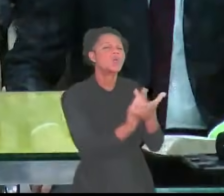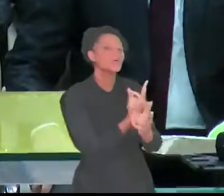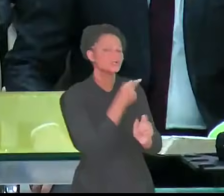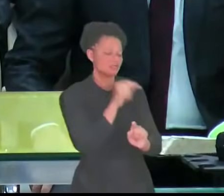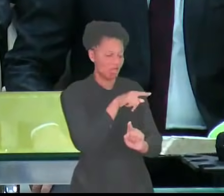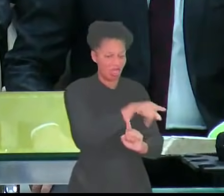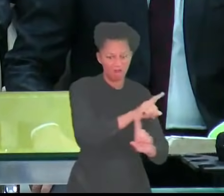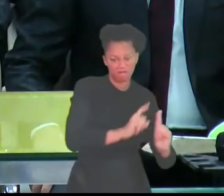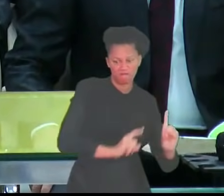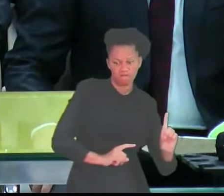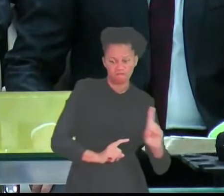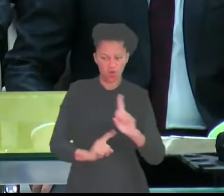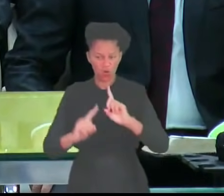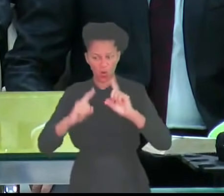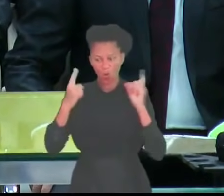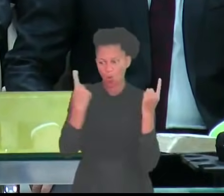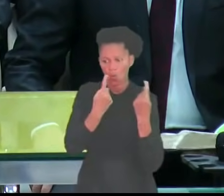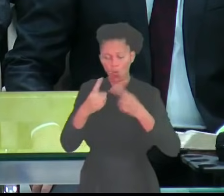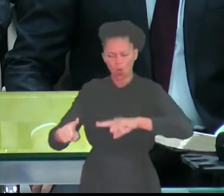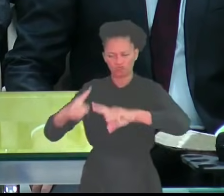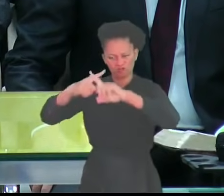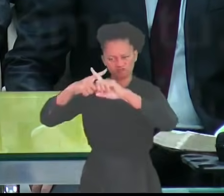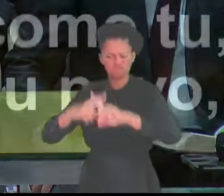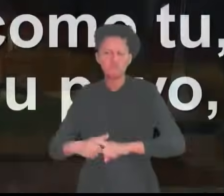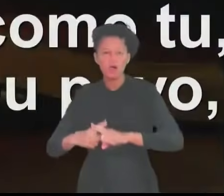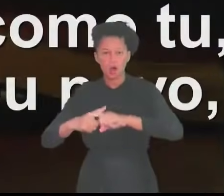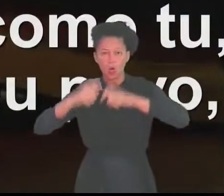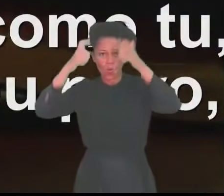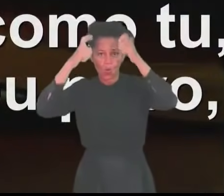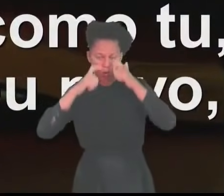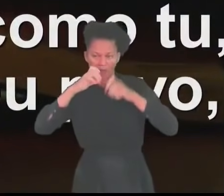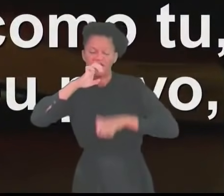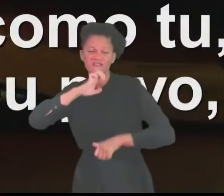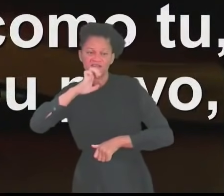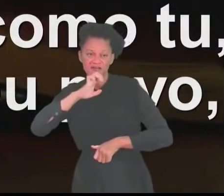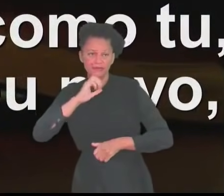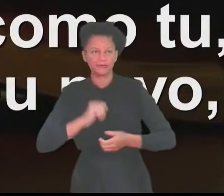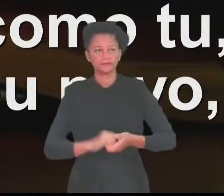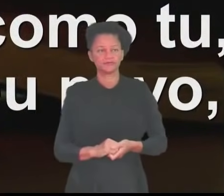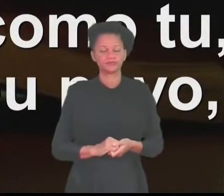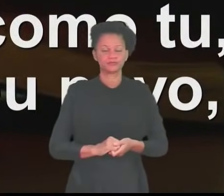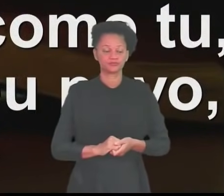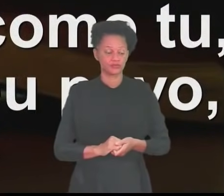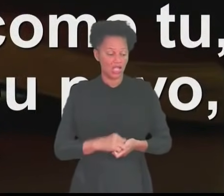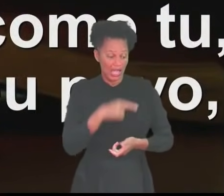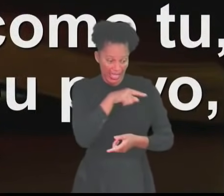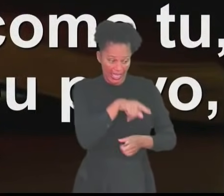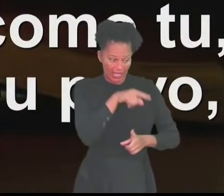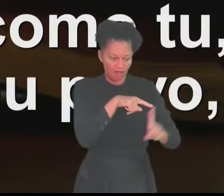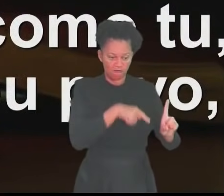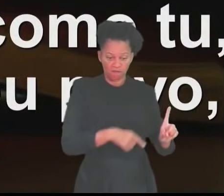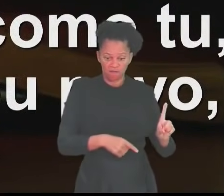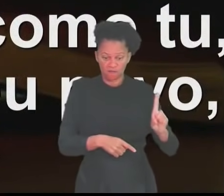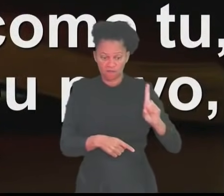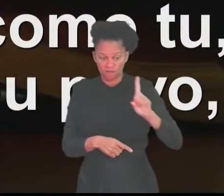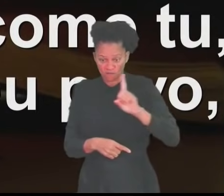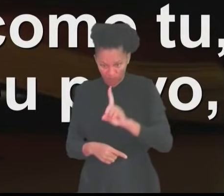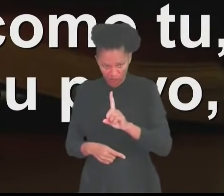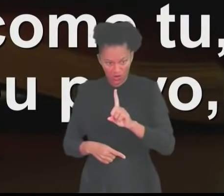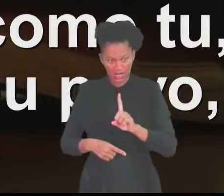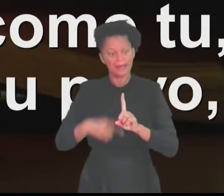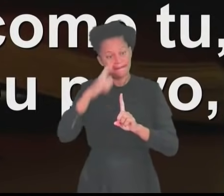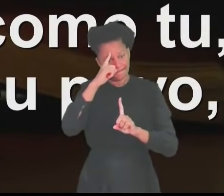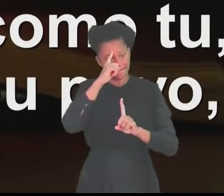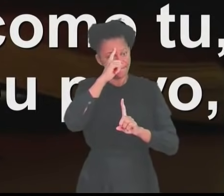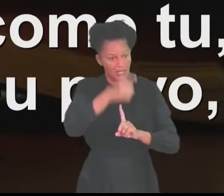rei de Edom. Vamos ver o 7, por favor. E foi e enviou a Josafá, rei de